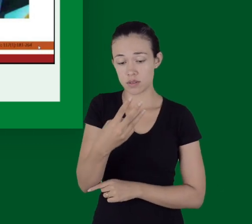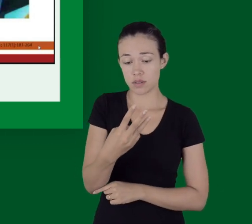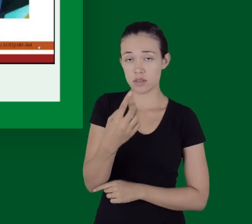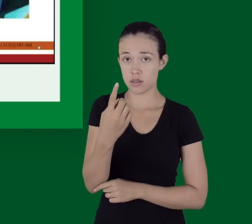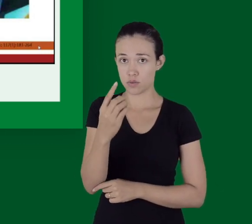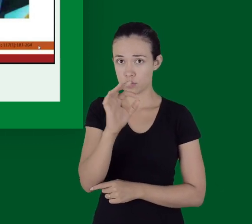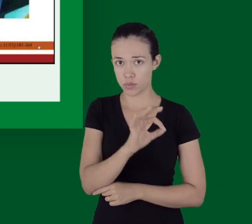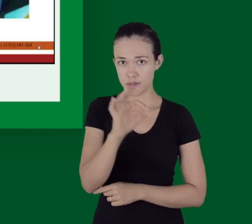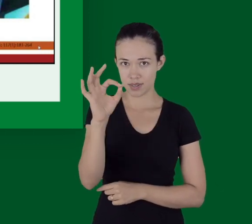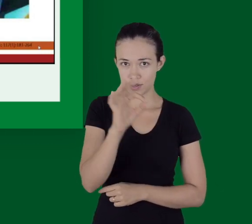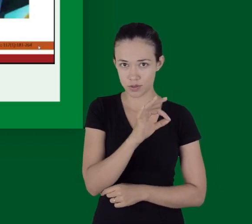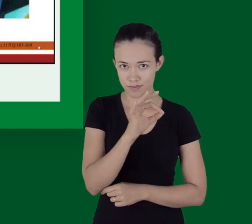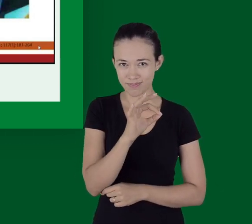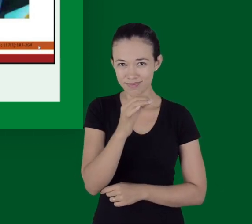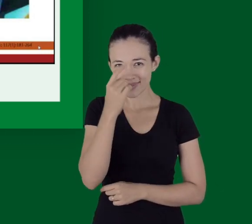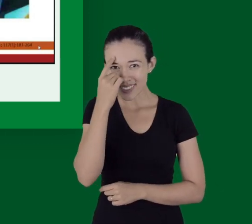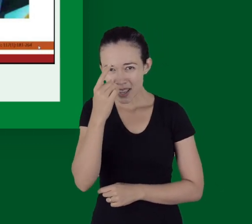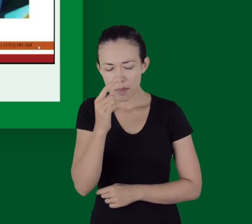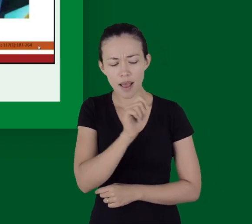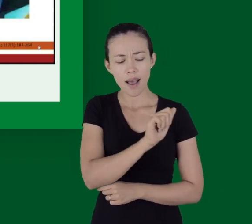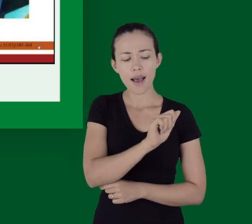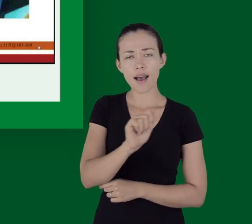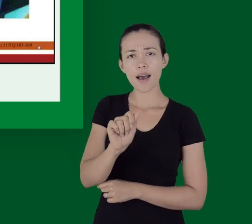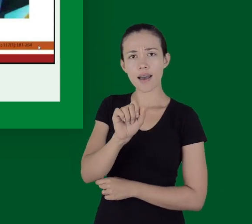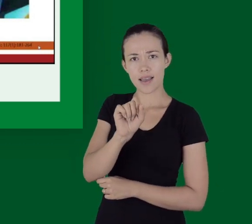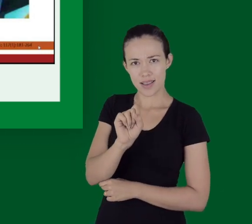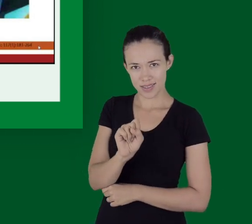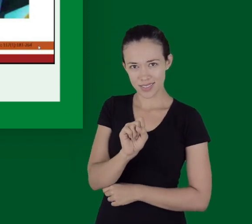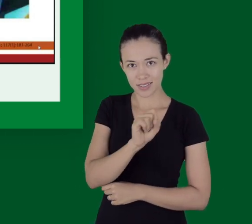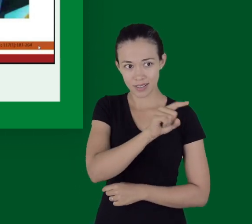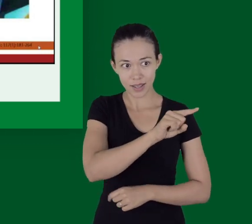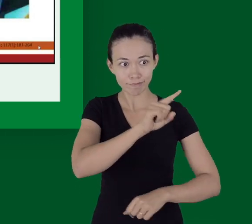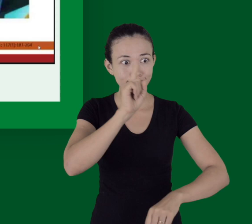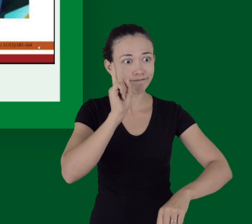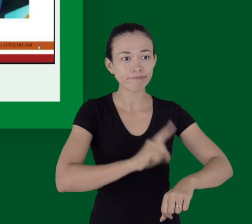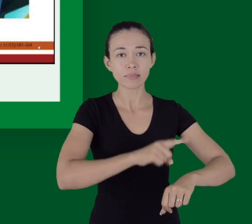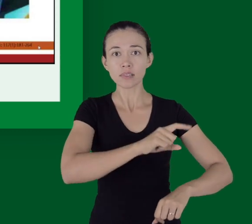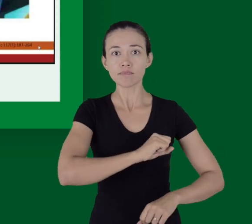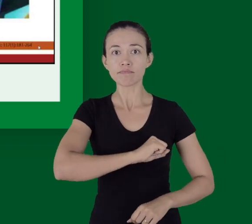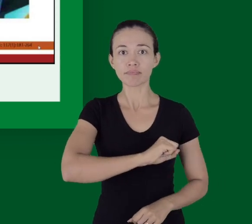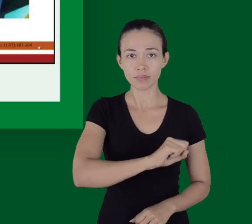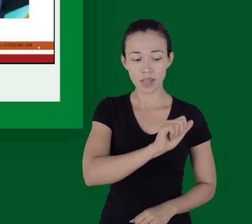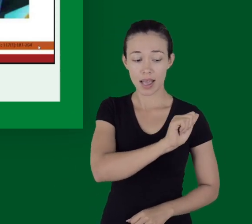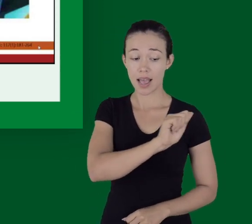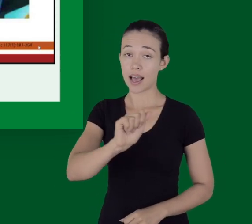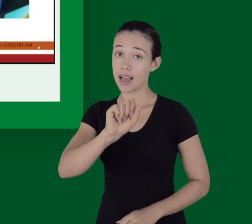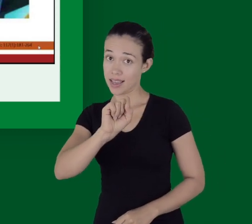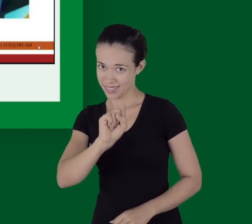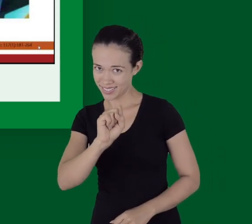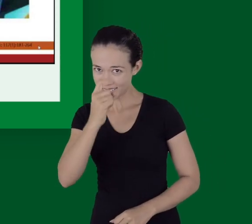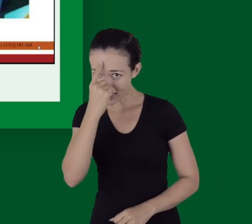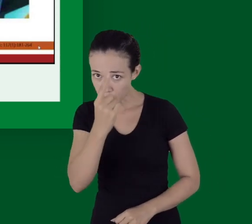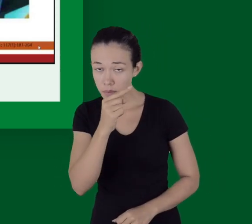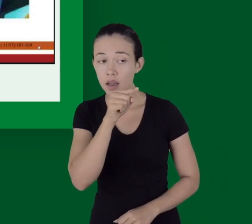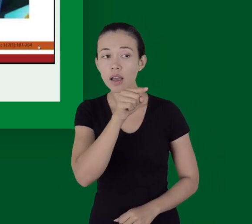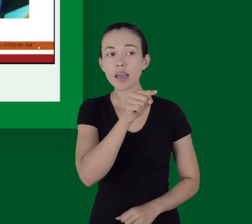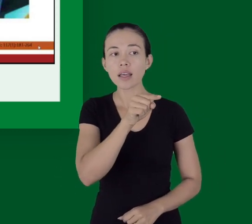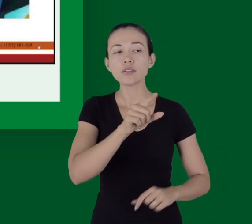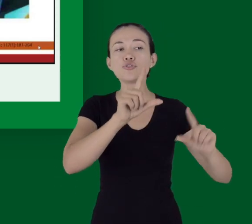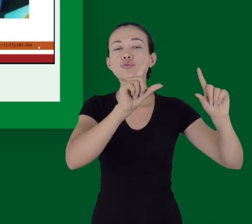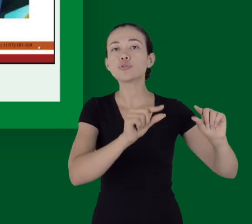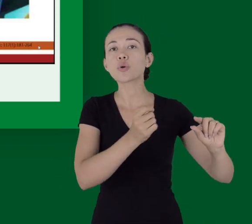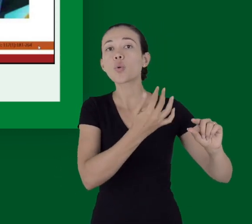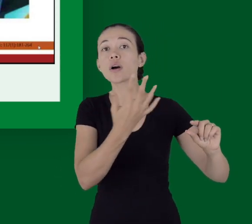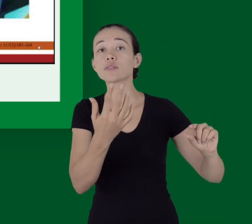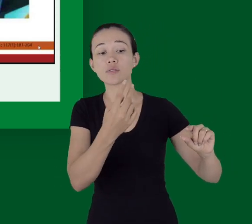de 31%, tá? A UAS diminui 23%, mas é o único que a gente usa ali na fase aguda, o único que diminui a